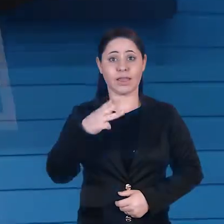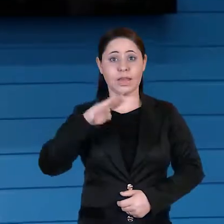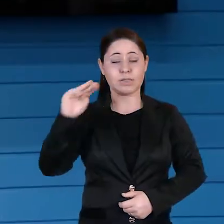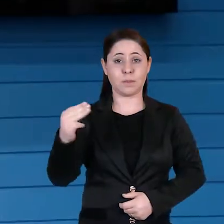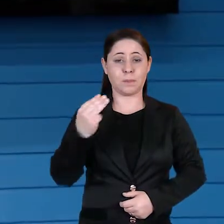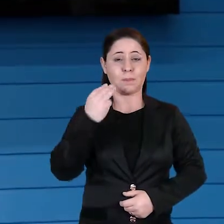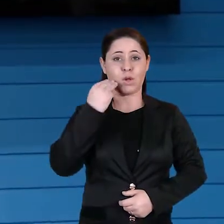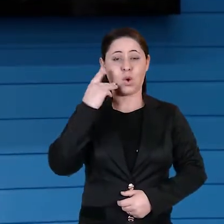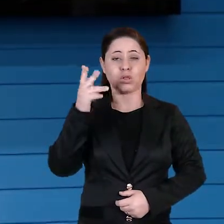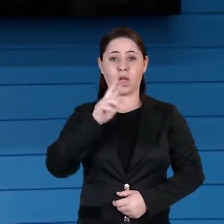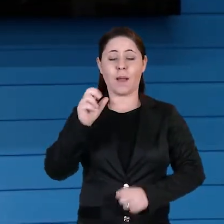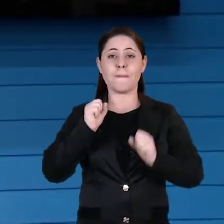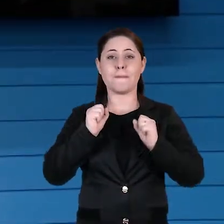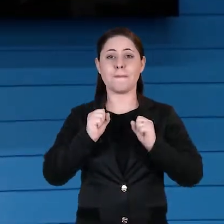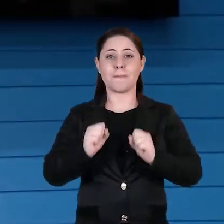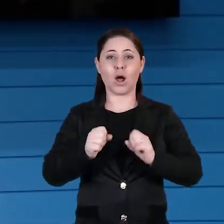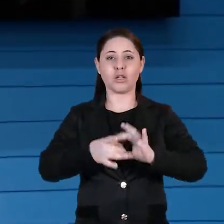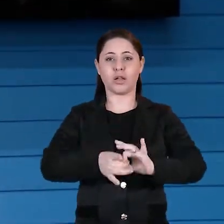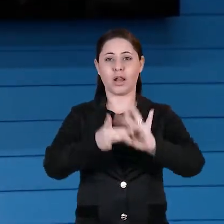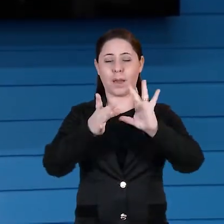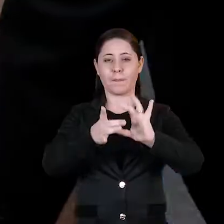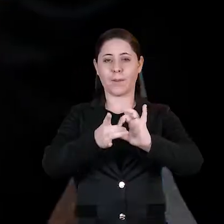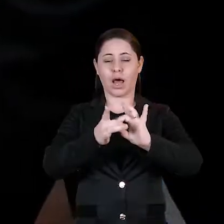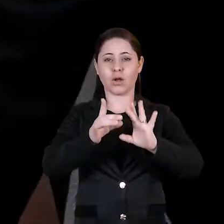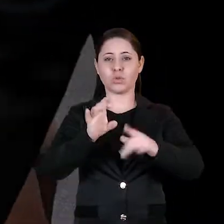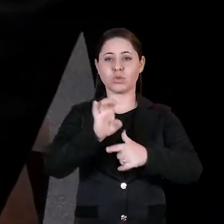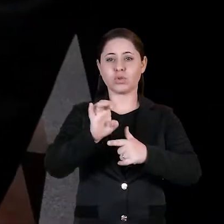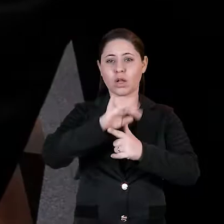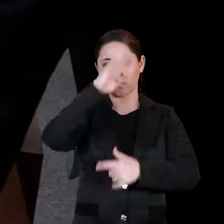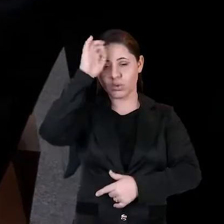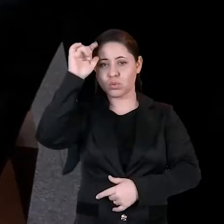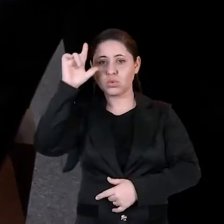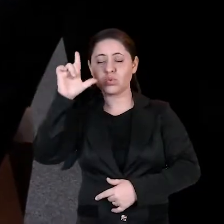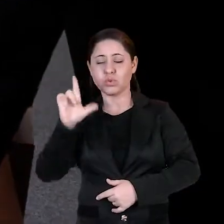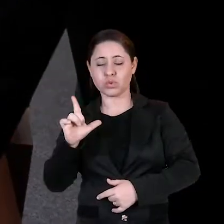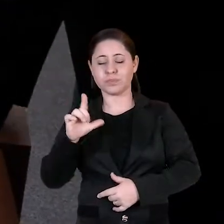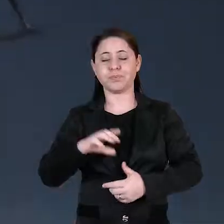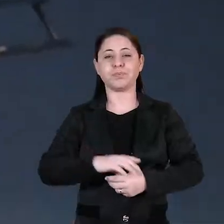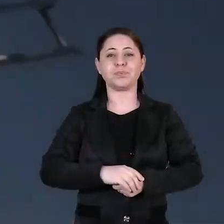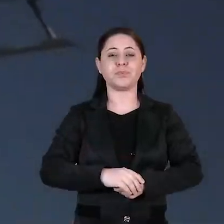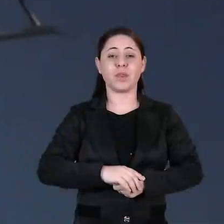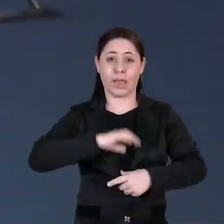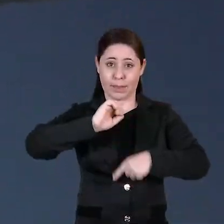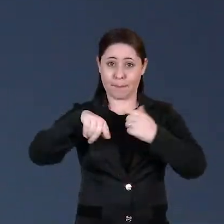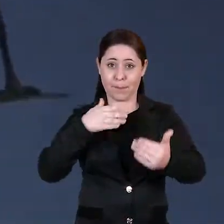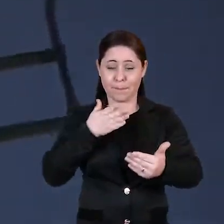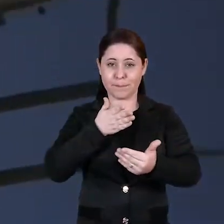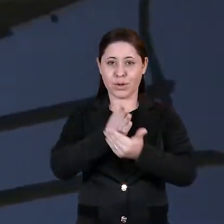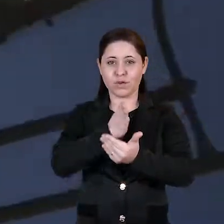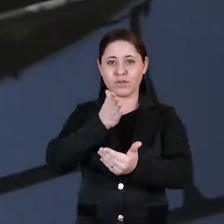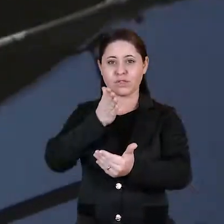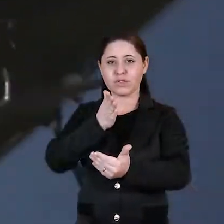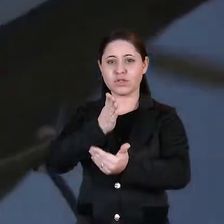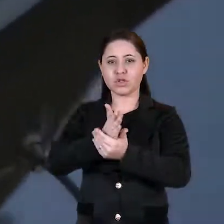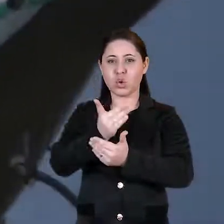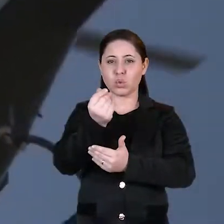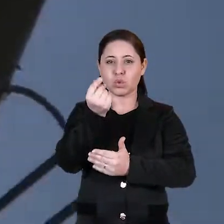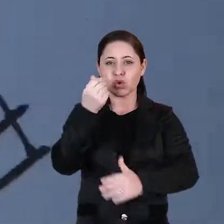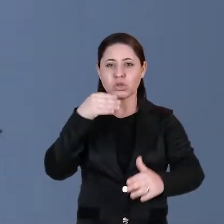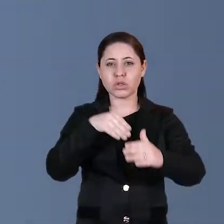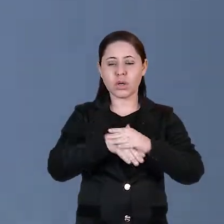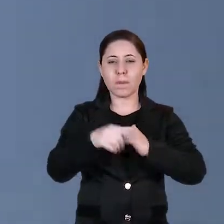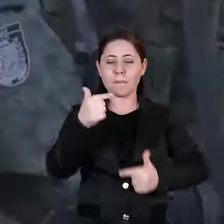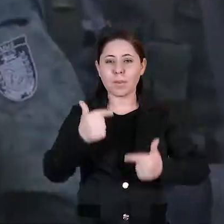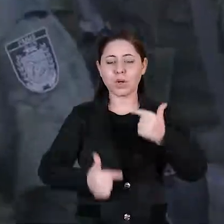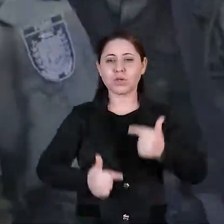13 milhões de reais poderão ser liberados para o Mato Grosso do Sul, após a aprovação do Fundo